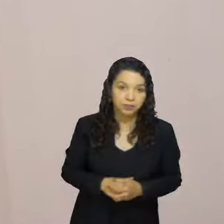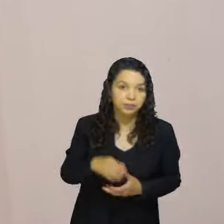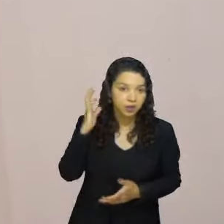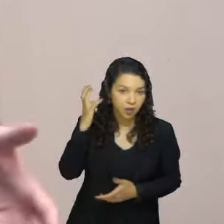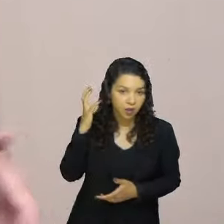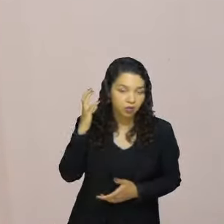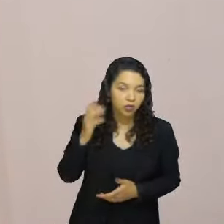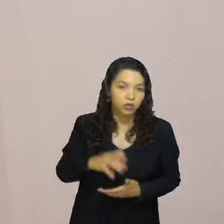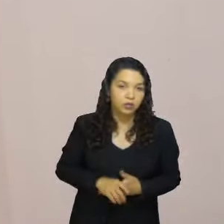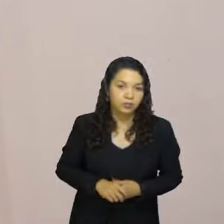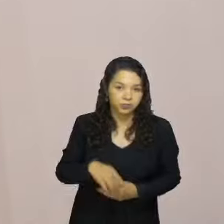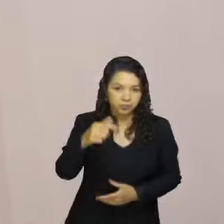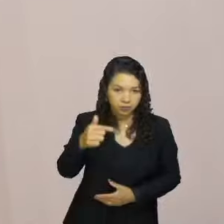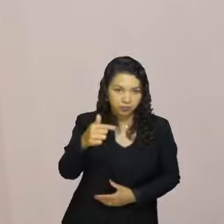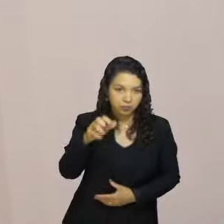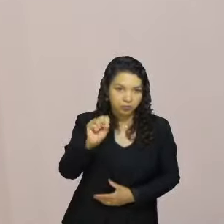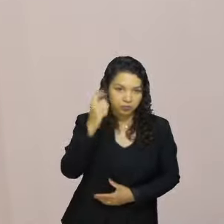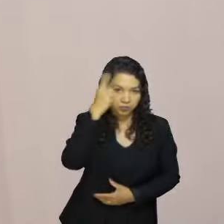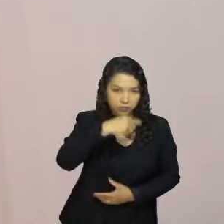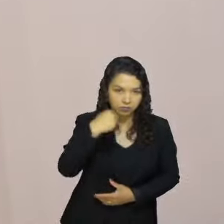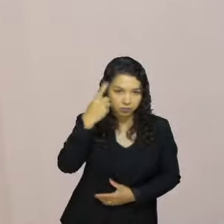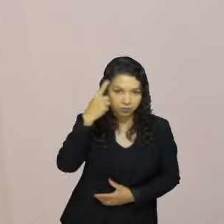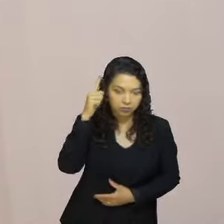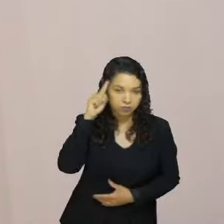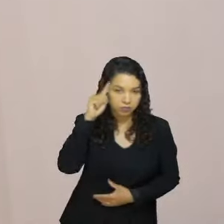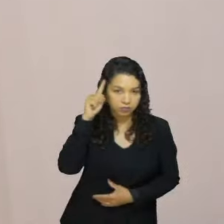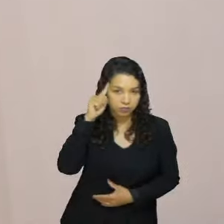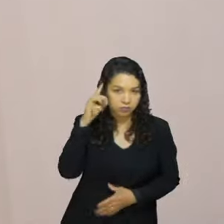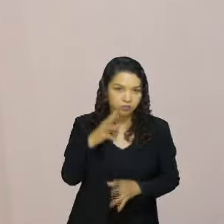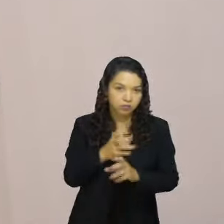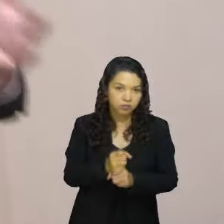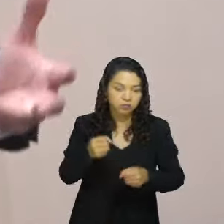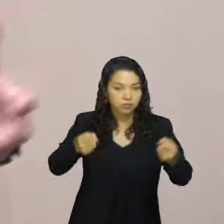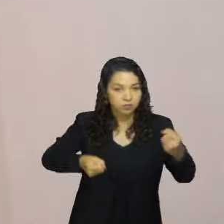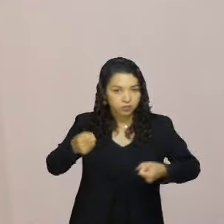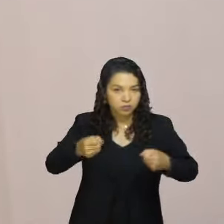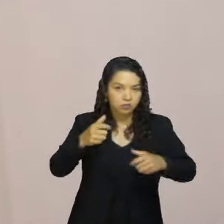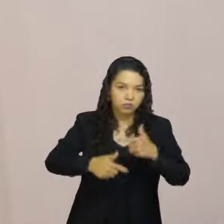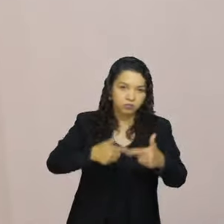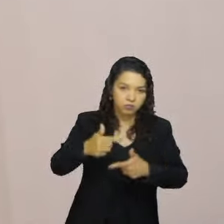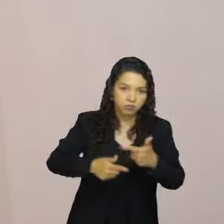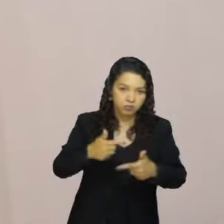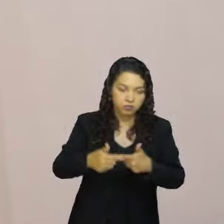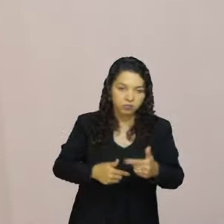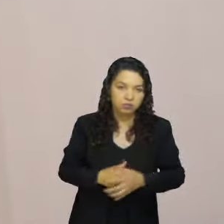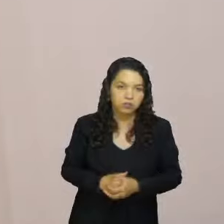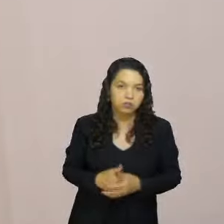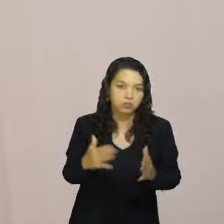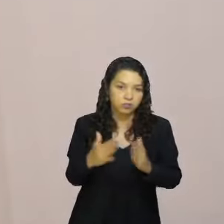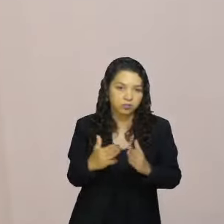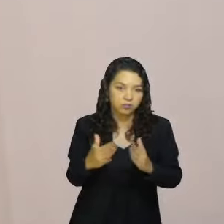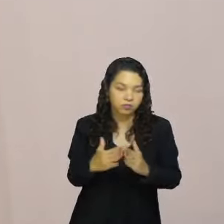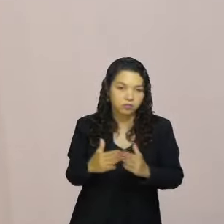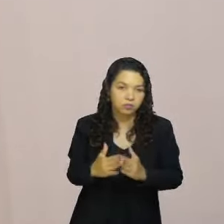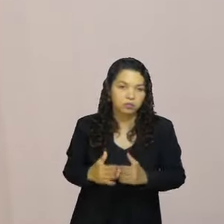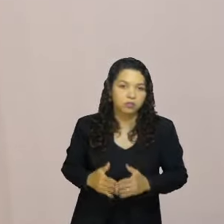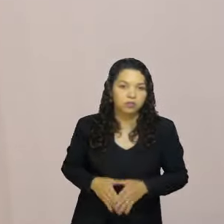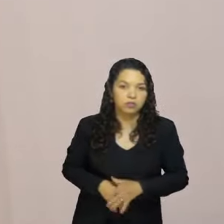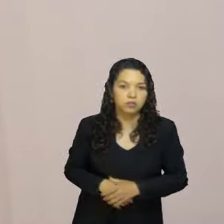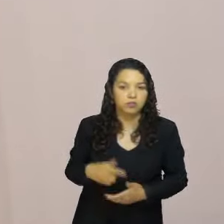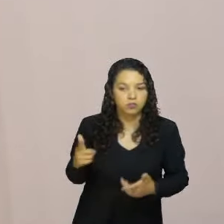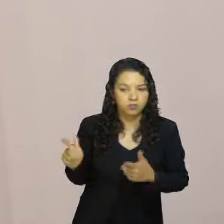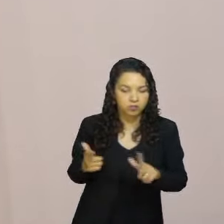média, 7 a 8 horas por dia, que é o tempo que está somado ali, carro, às vezes o trabalho, às vezes em casa, às vezes enquanto faz outras